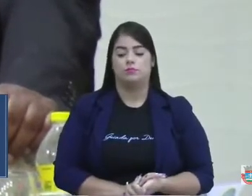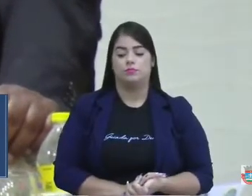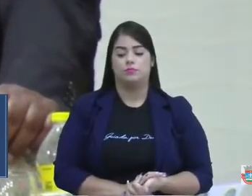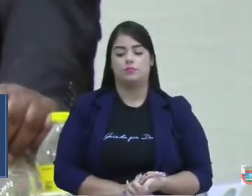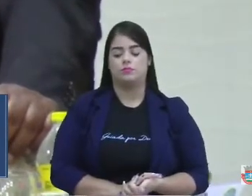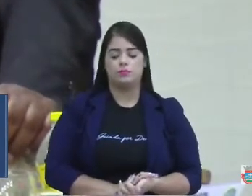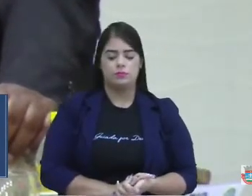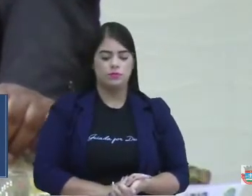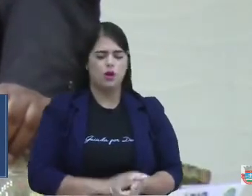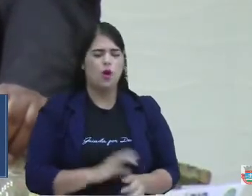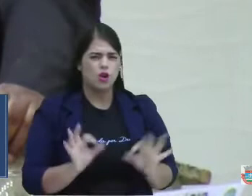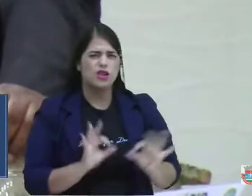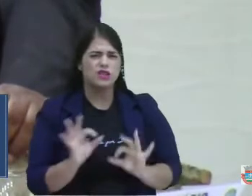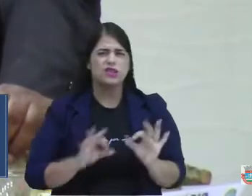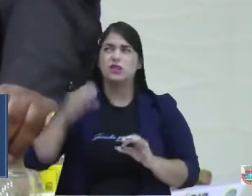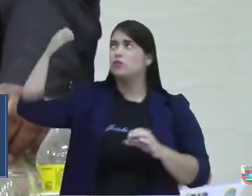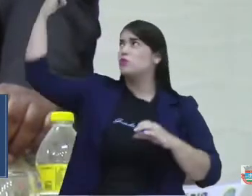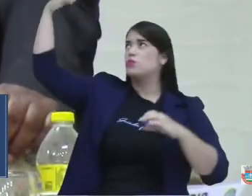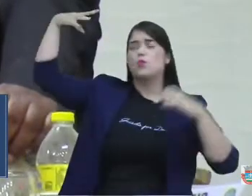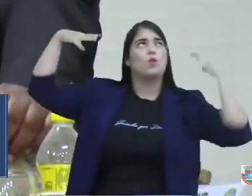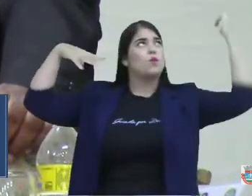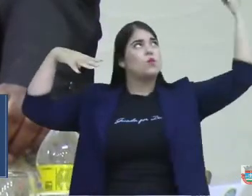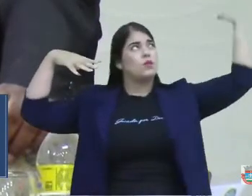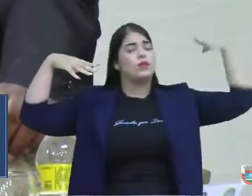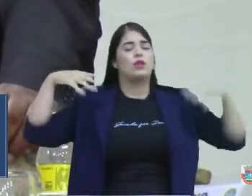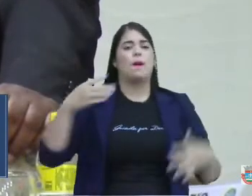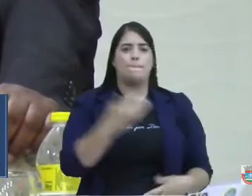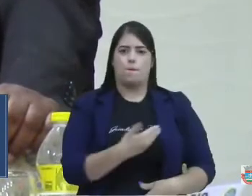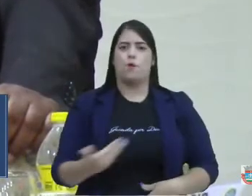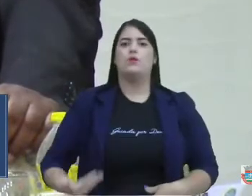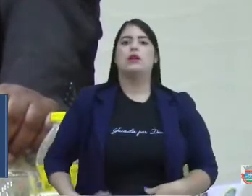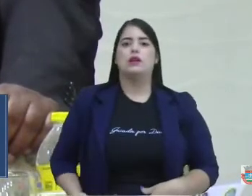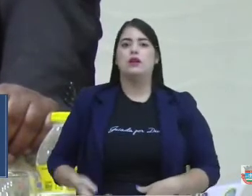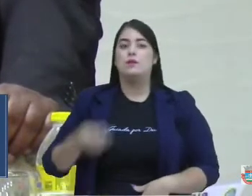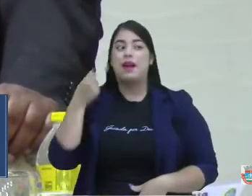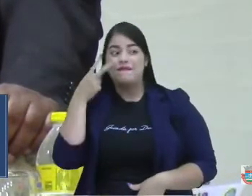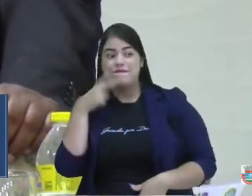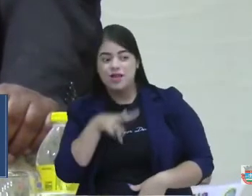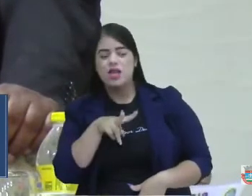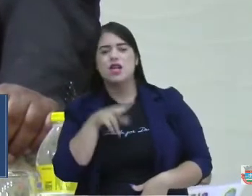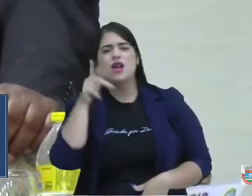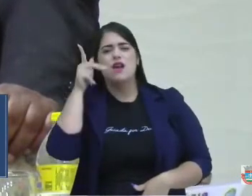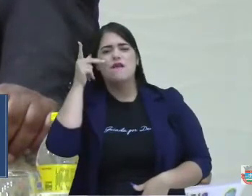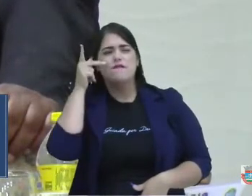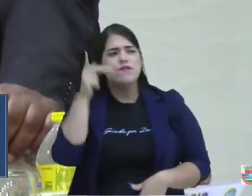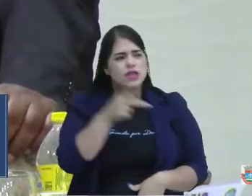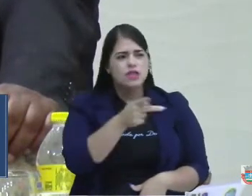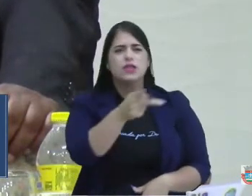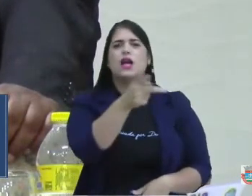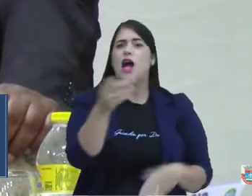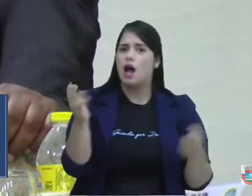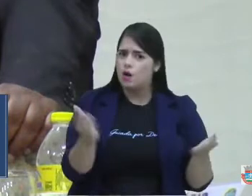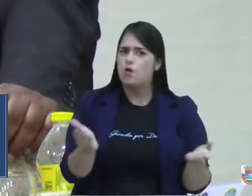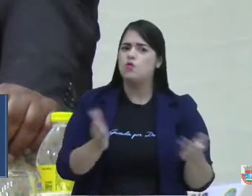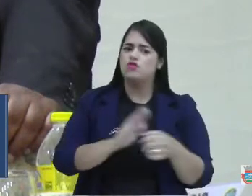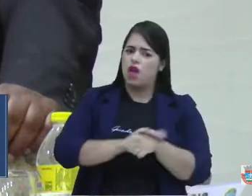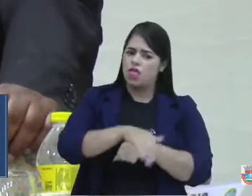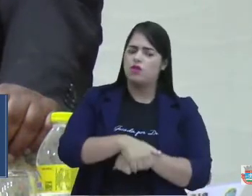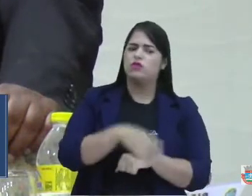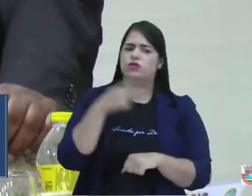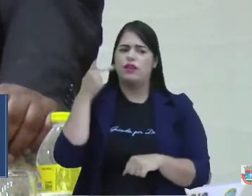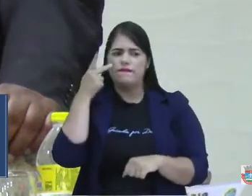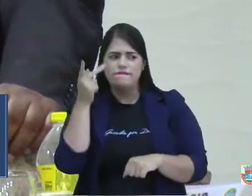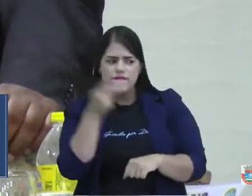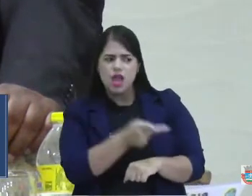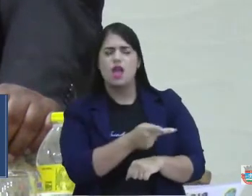pública, para dar uma passada lá, de preferência hoje à noite, para ver a situação que se